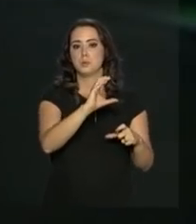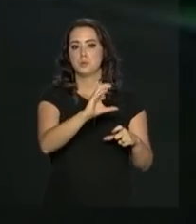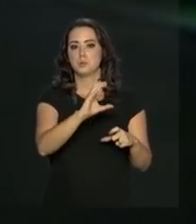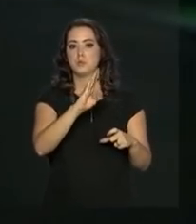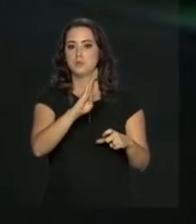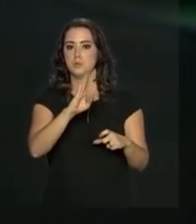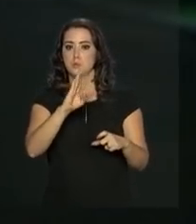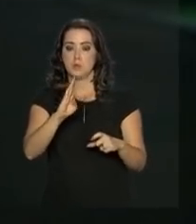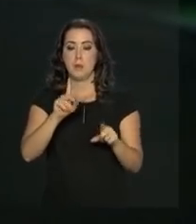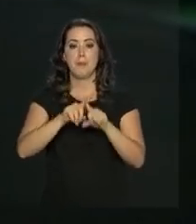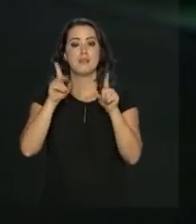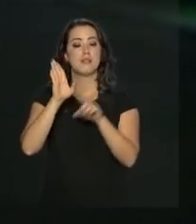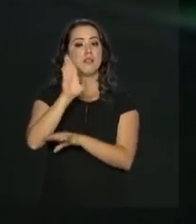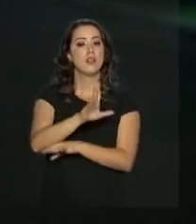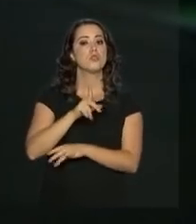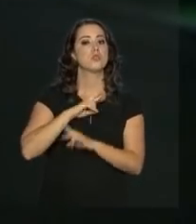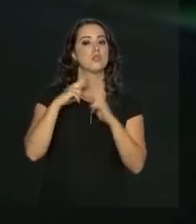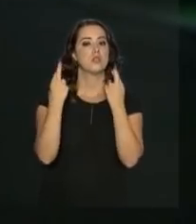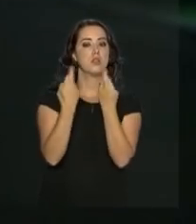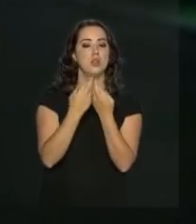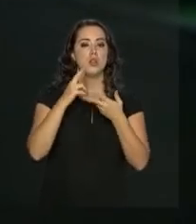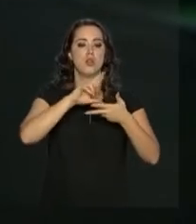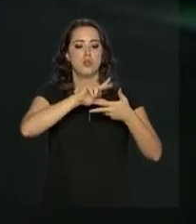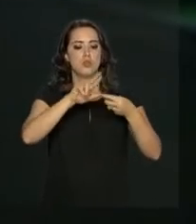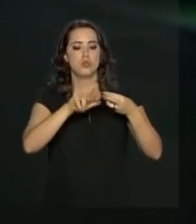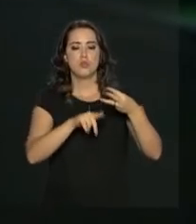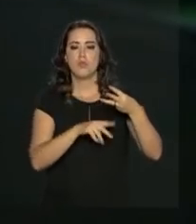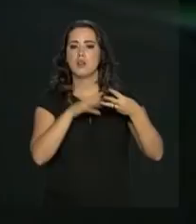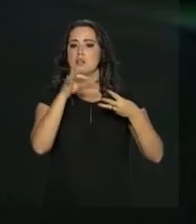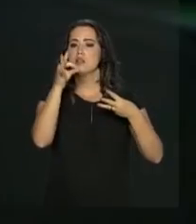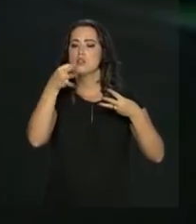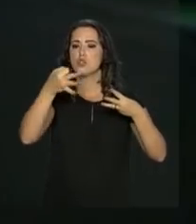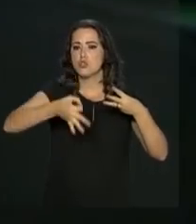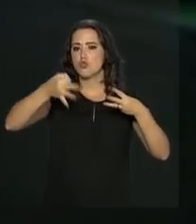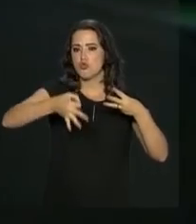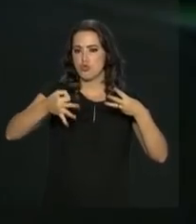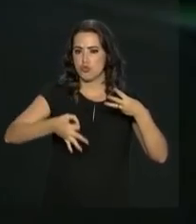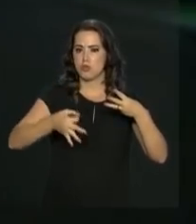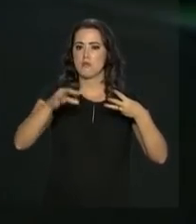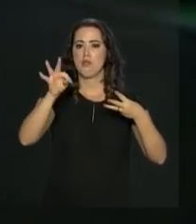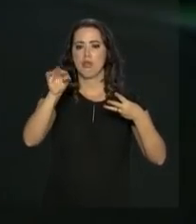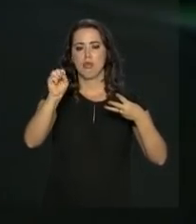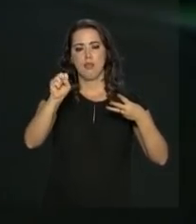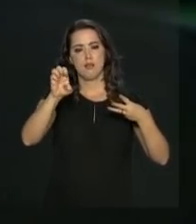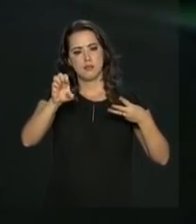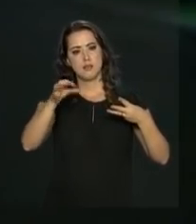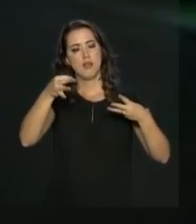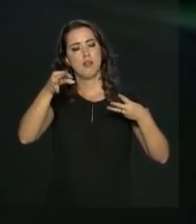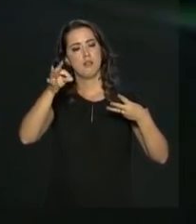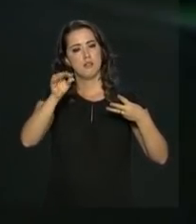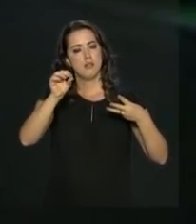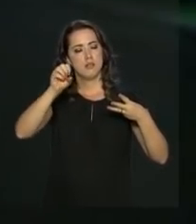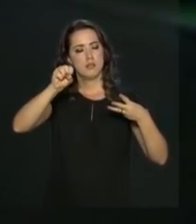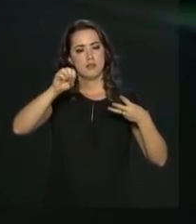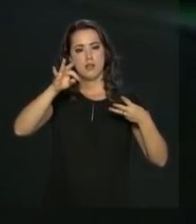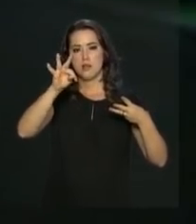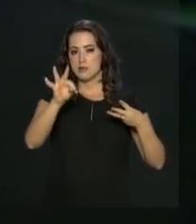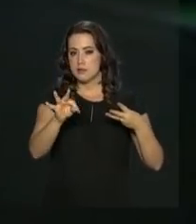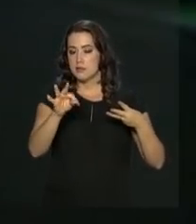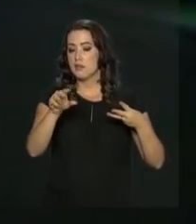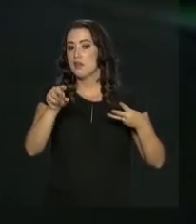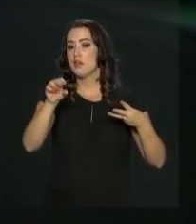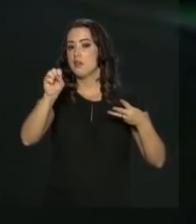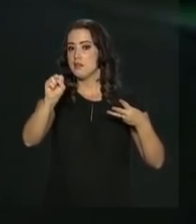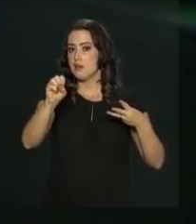ele tem reuniões no TSE, no TST e no STM. Na quarta-feira, Jair Bolsonaro continua com reuniões aqui